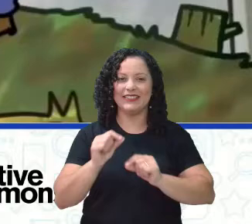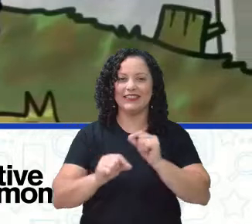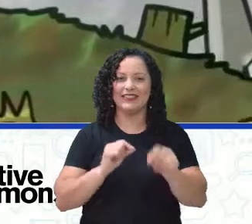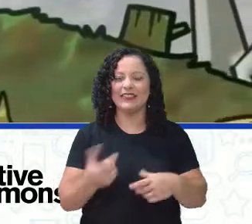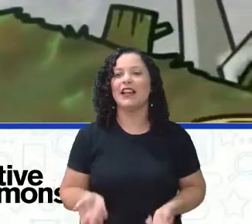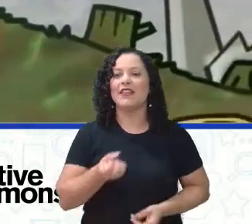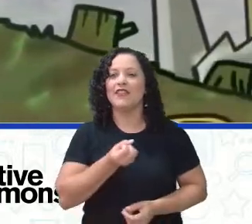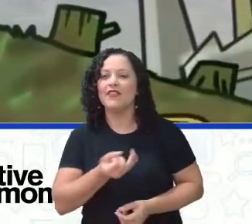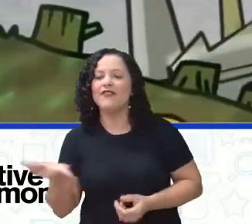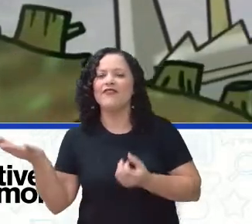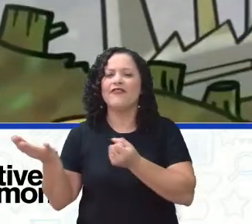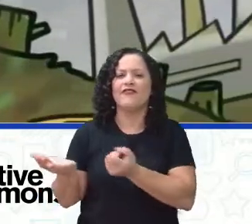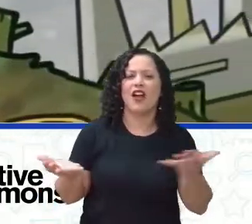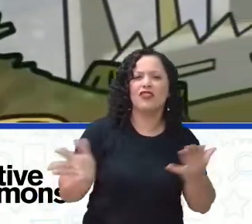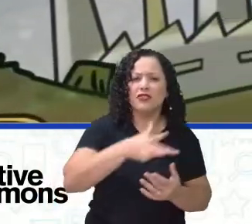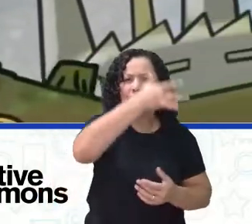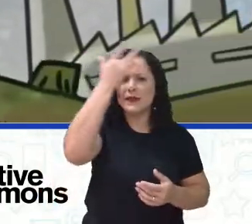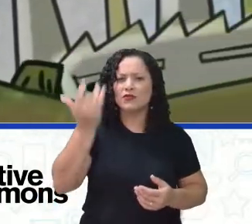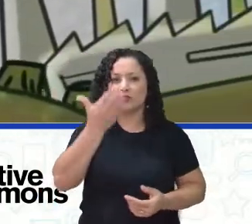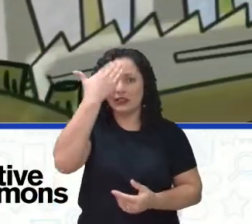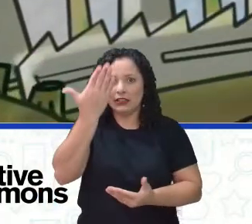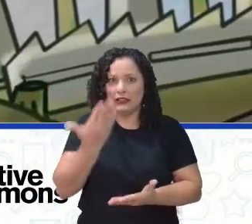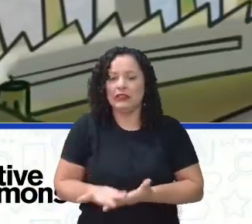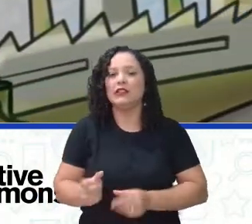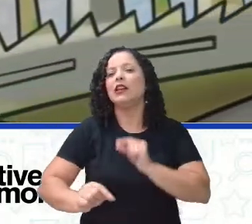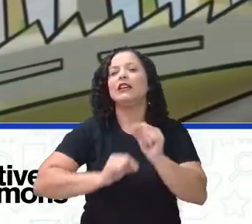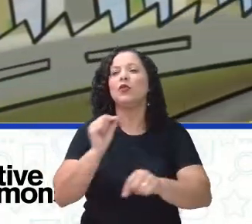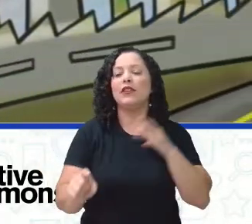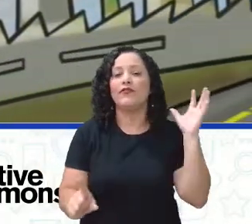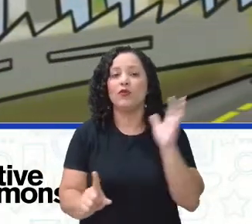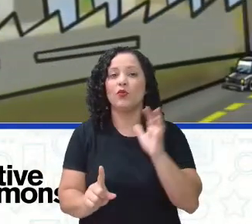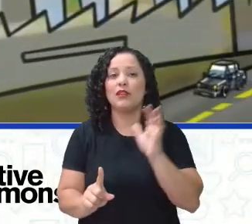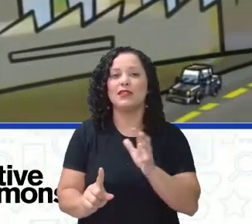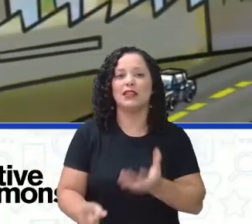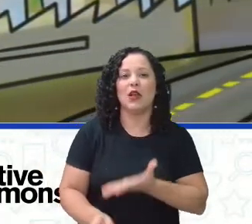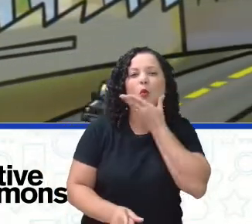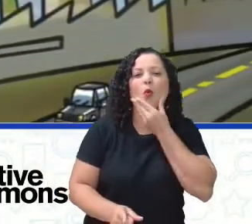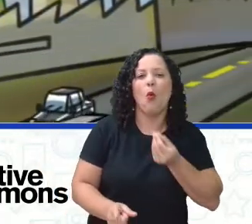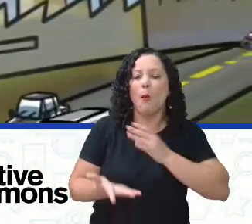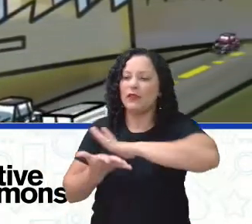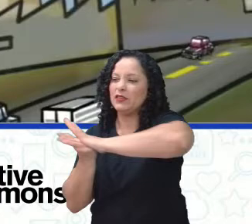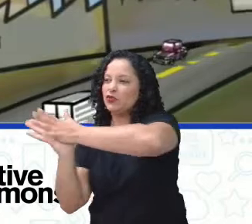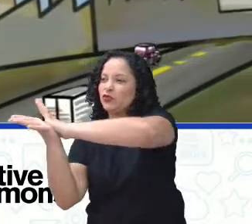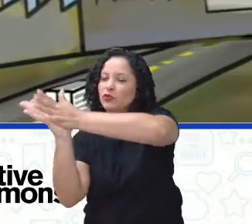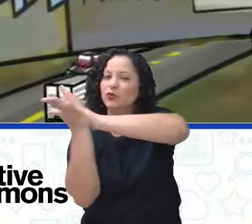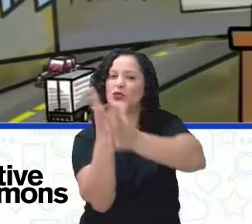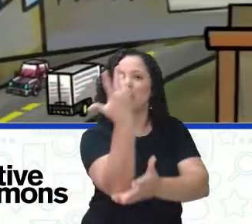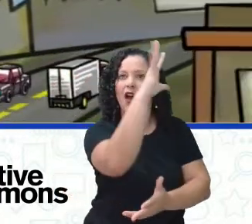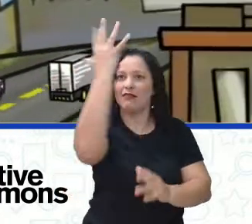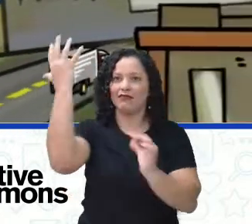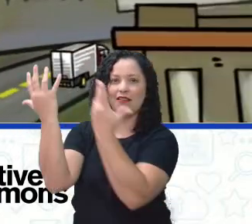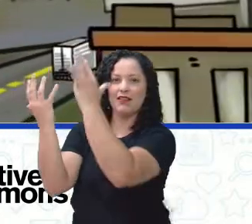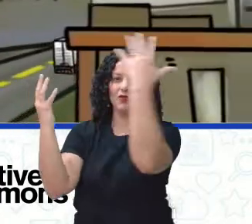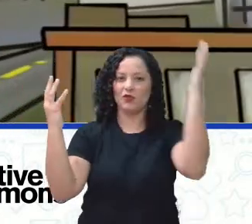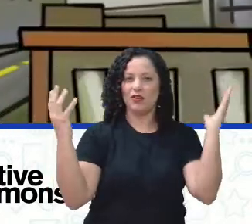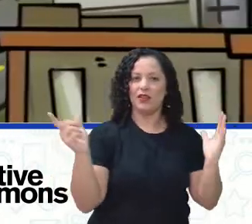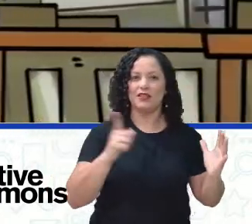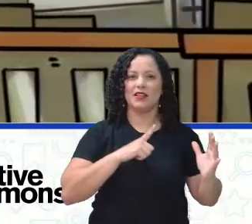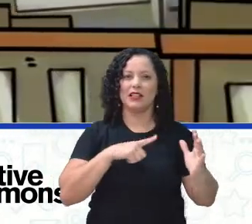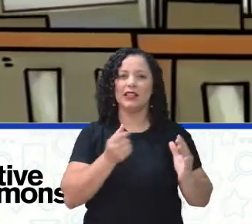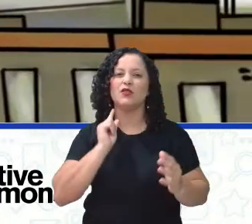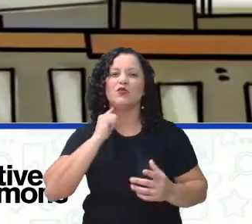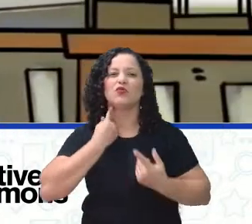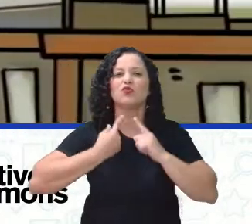cientistas já acredita que é a ação nociva do homem sobre a natureza que intensifica a emissão de gases poluentes na